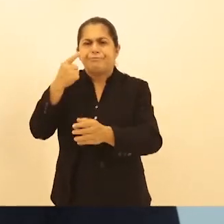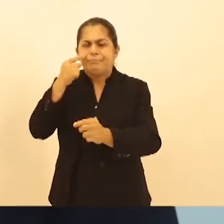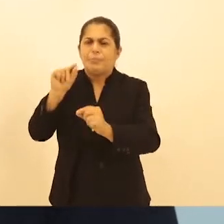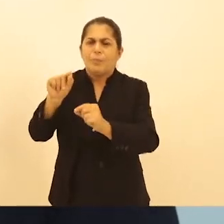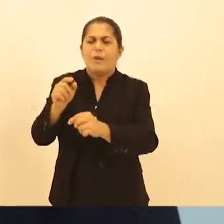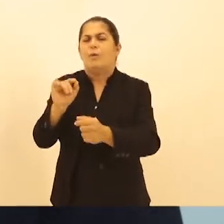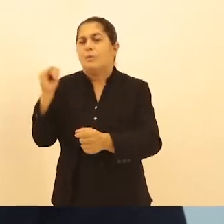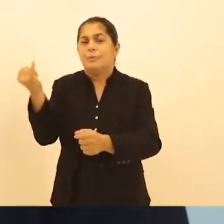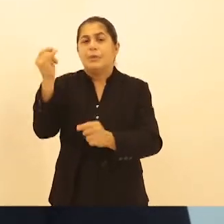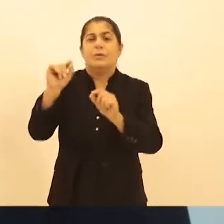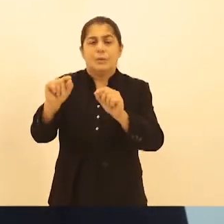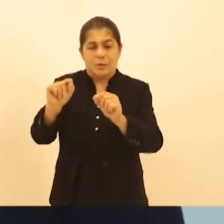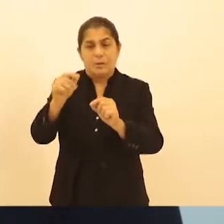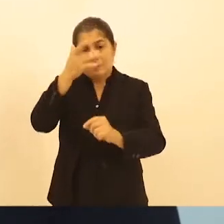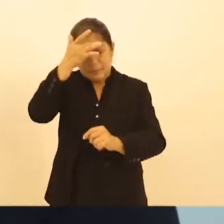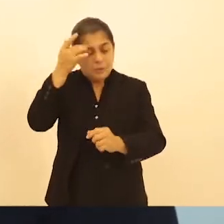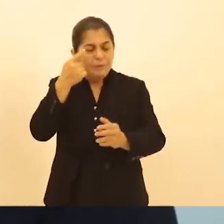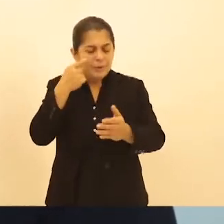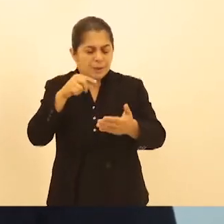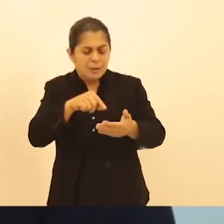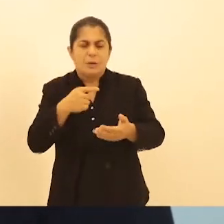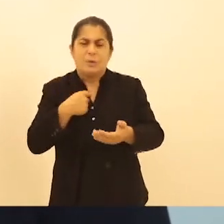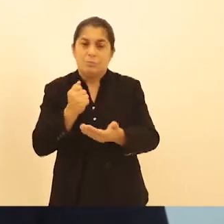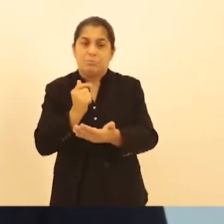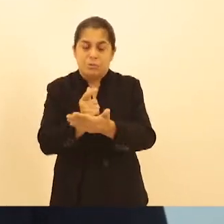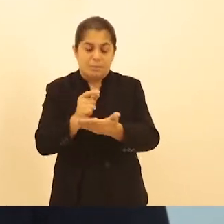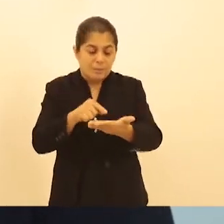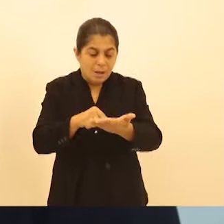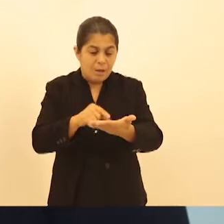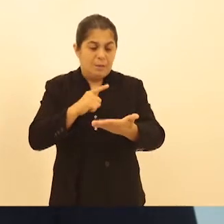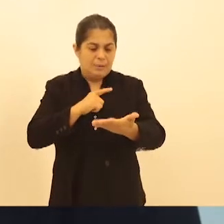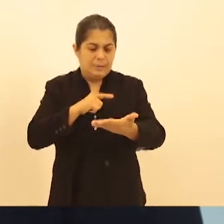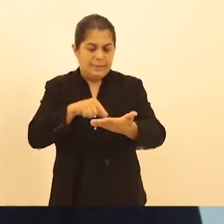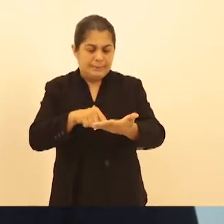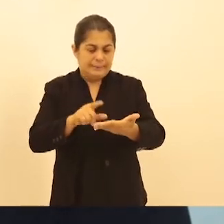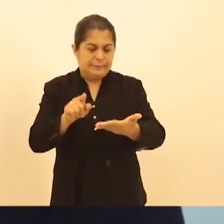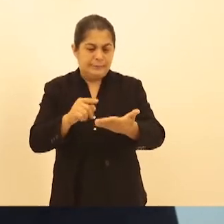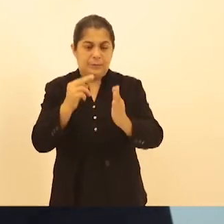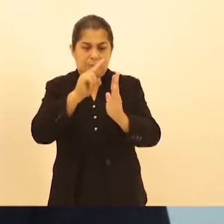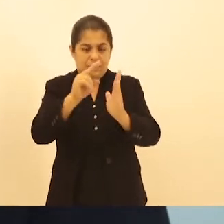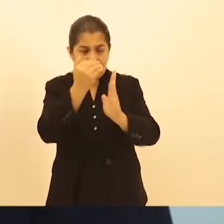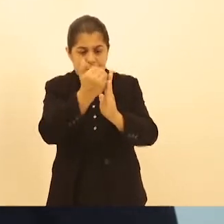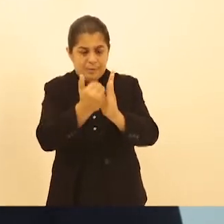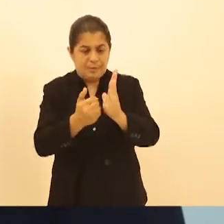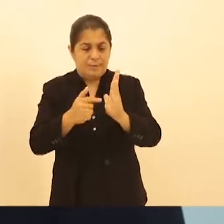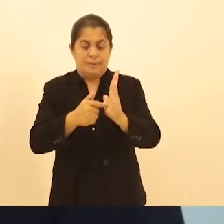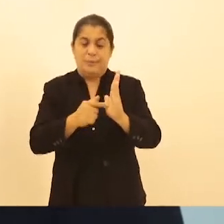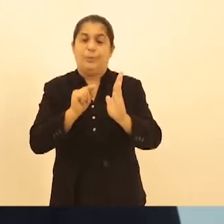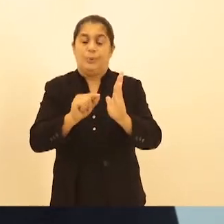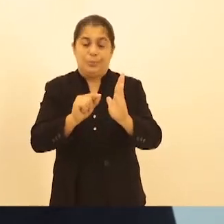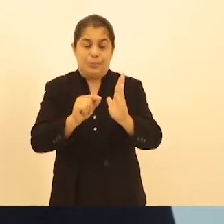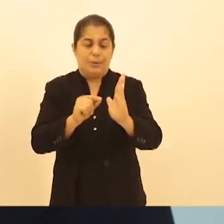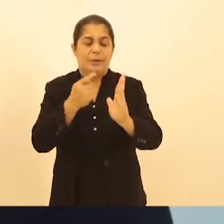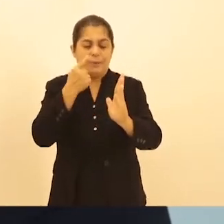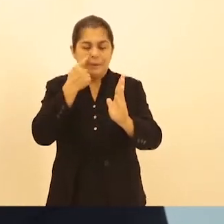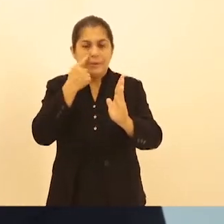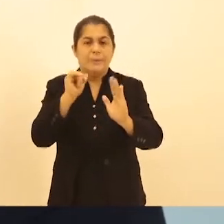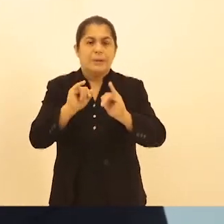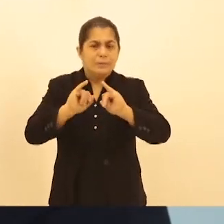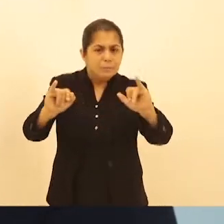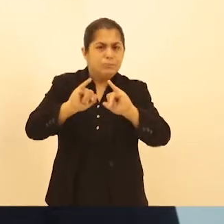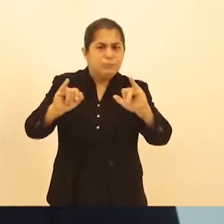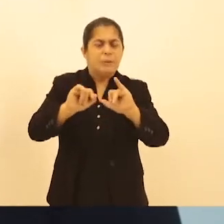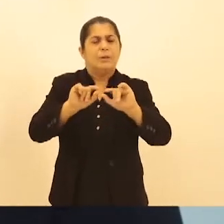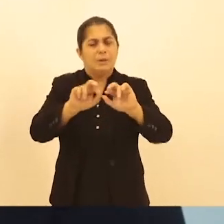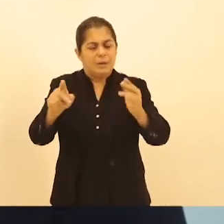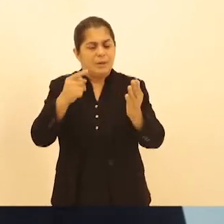verifica também que existe algum medicamento fora dessa listagem é que que será divulgada ele também procura o procon municipal